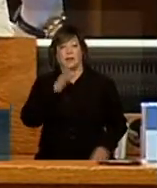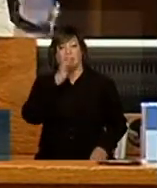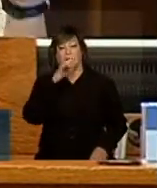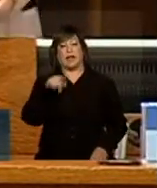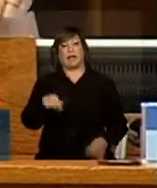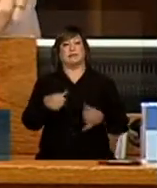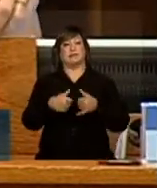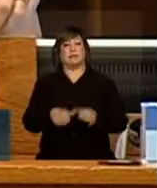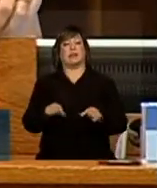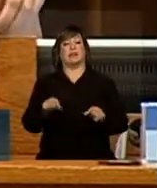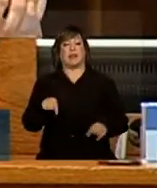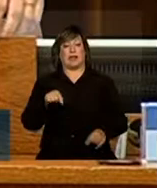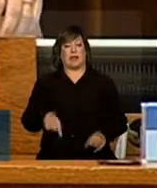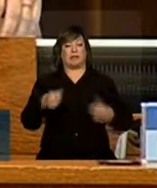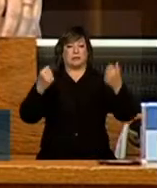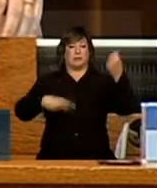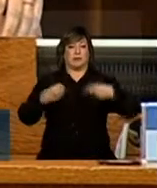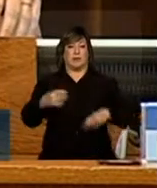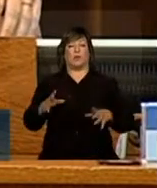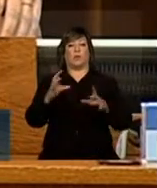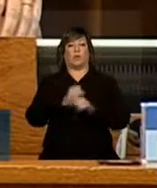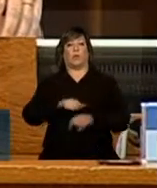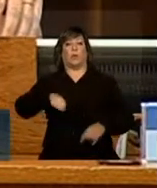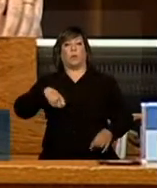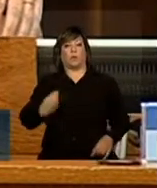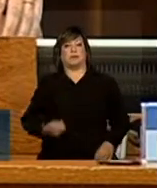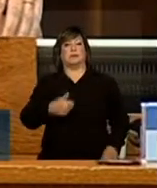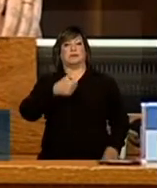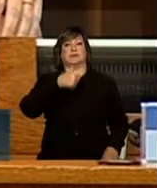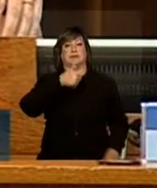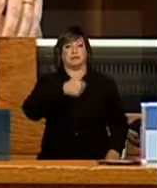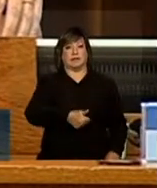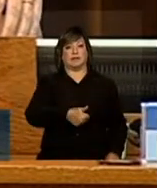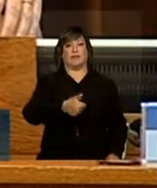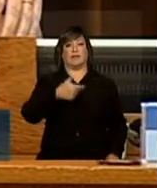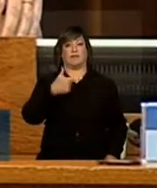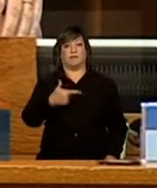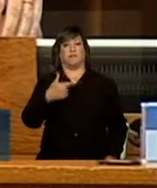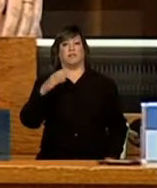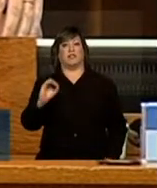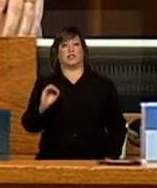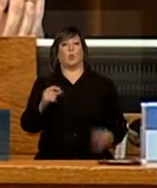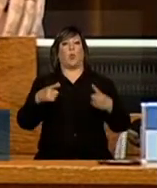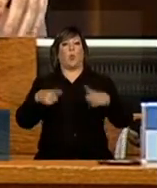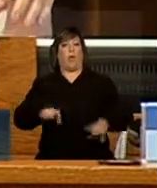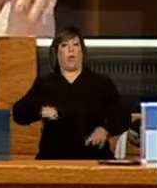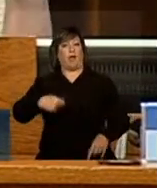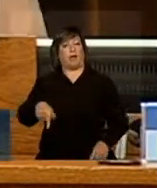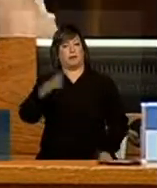ele está, neste relatório, ocupando a 120ª posição.